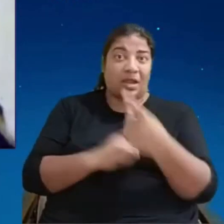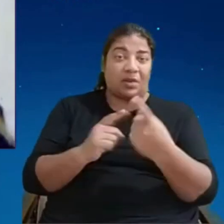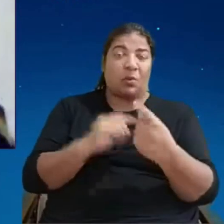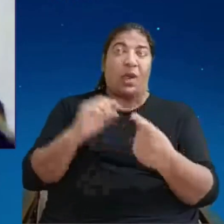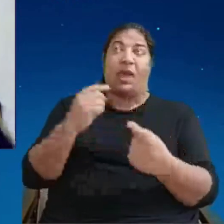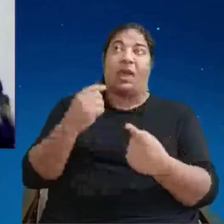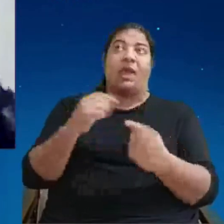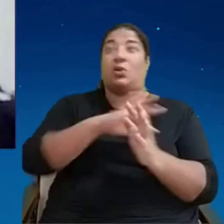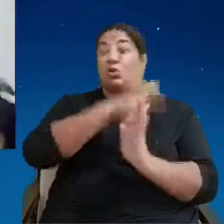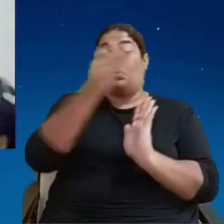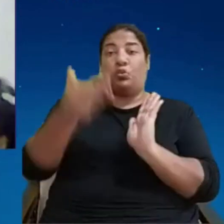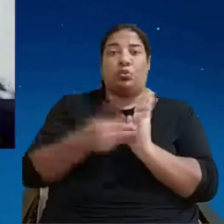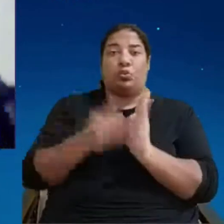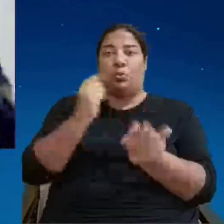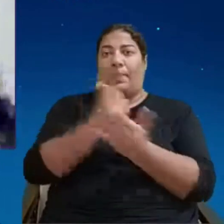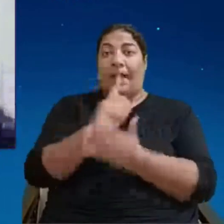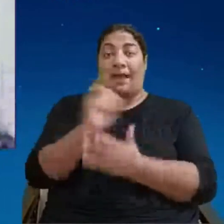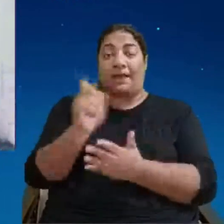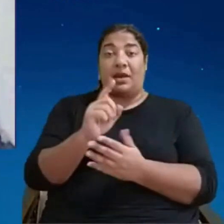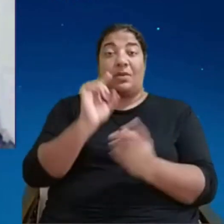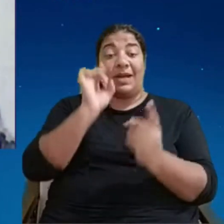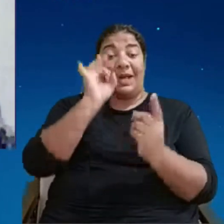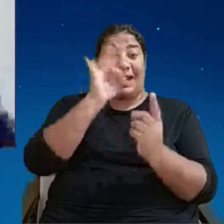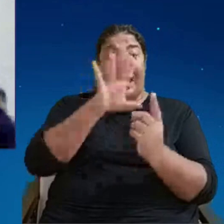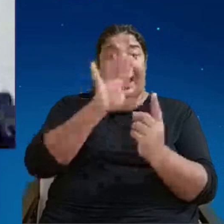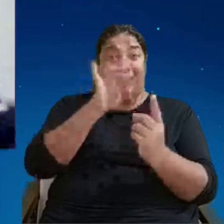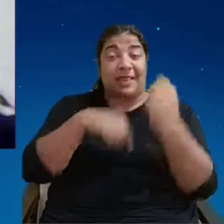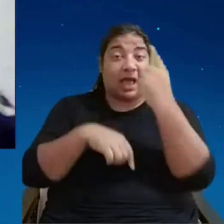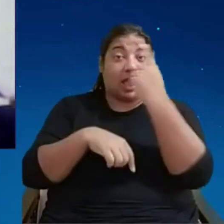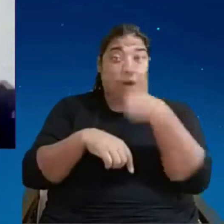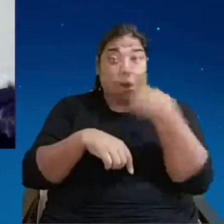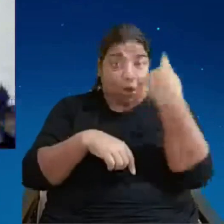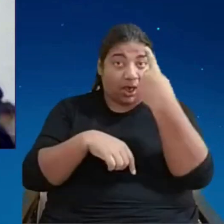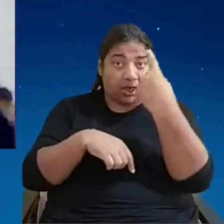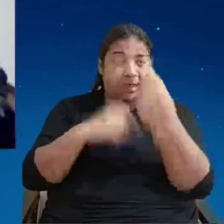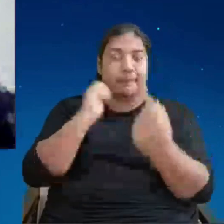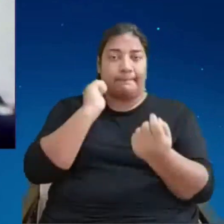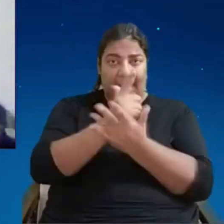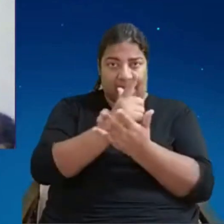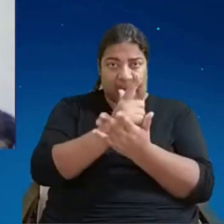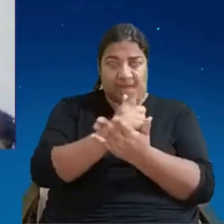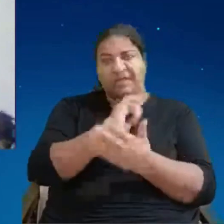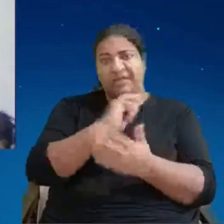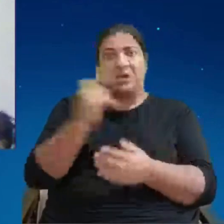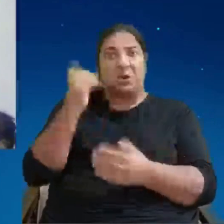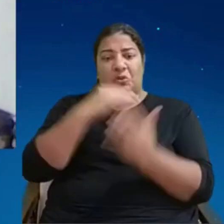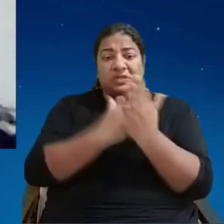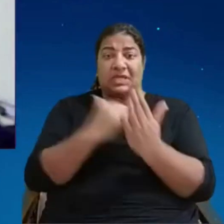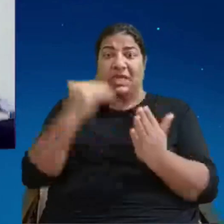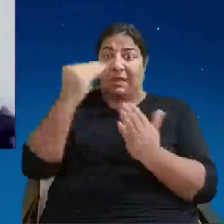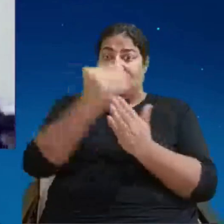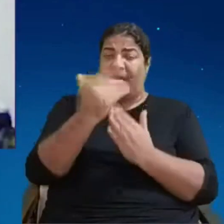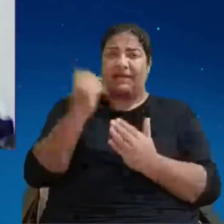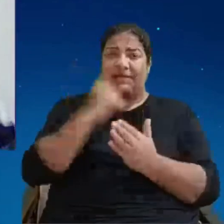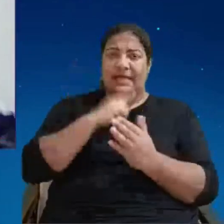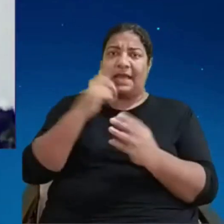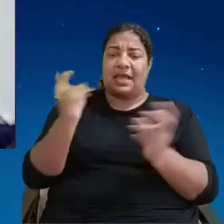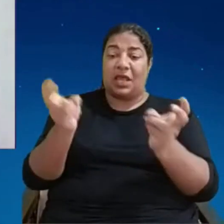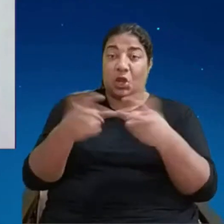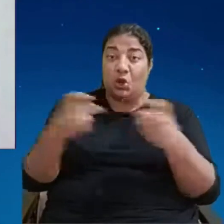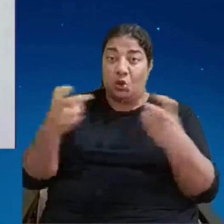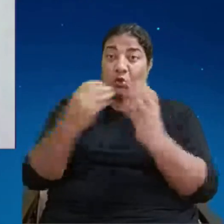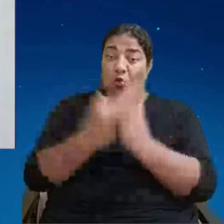paguem por hora. Se ele alcança metas, ele ganha comissão, ele ganha prêmio, ele ganha bônus, ele ganha incentivo. Aqui tem a Semana